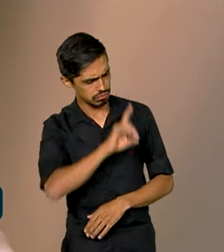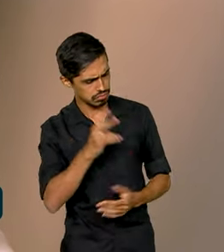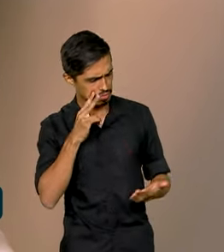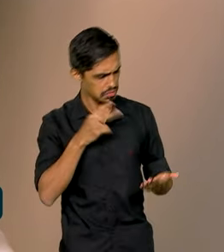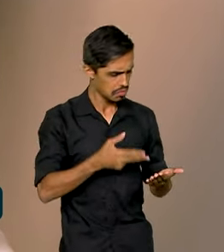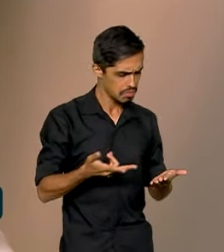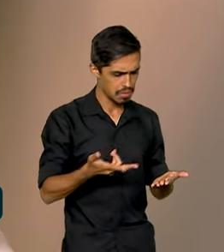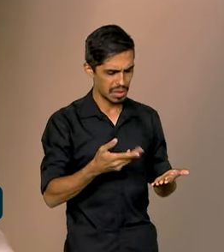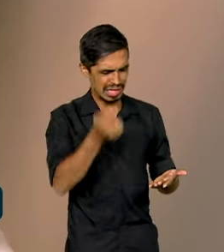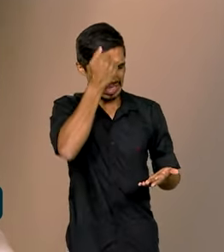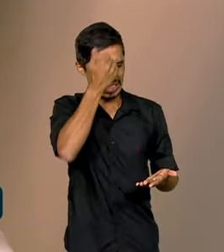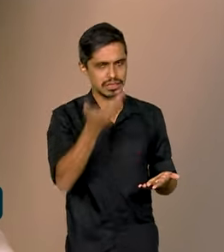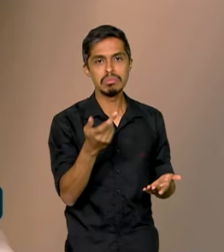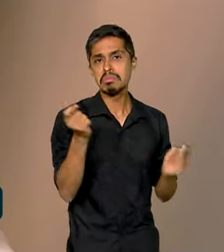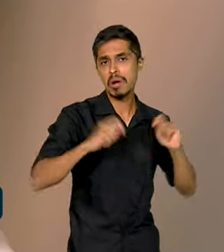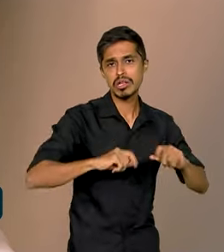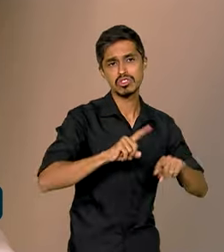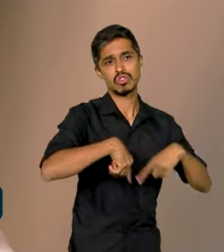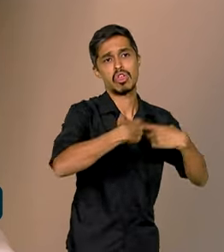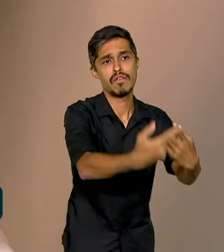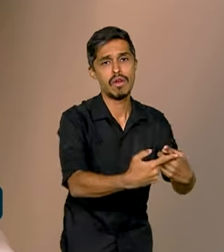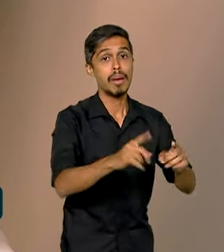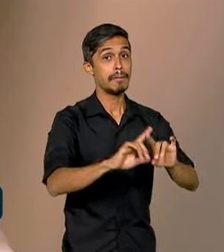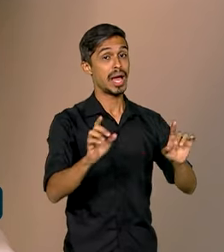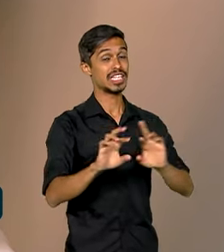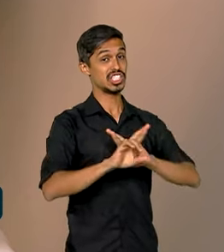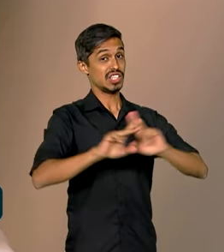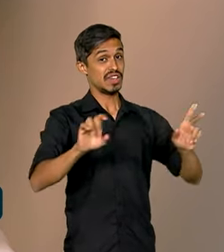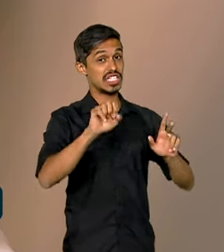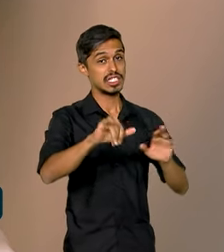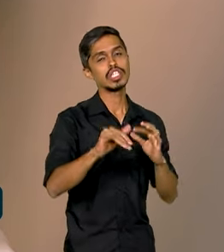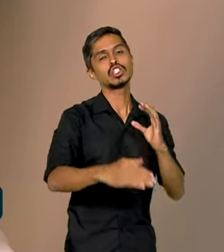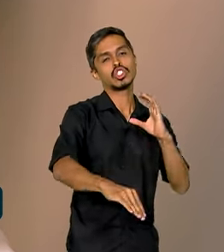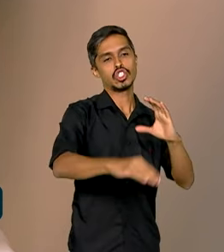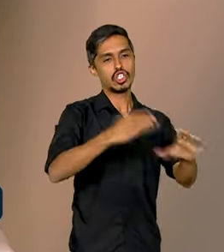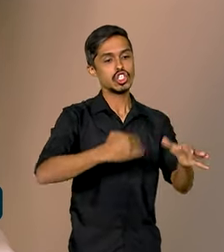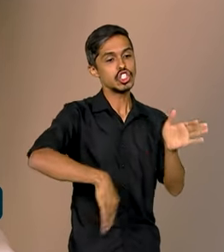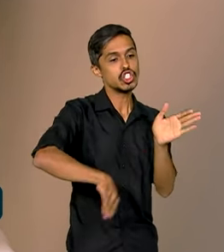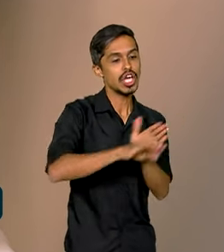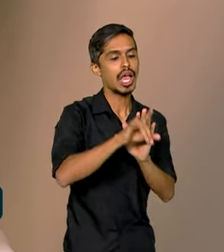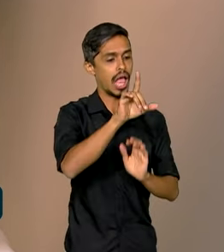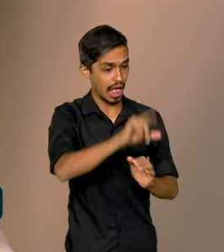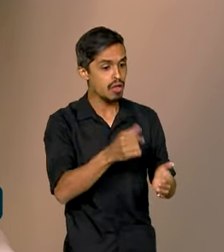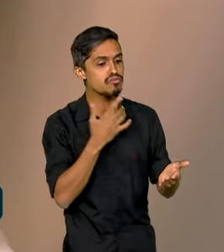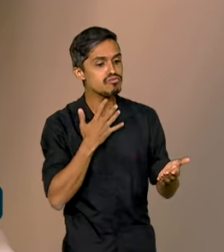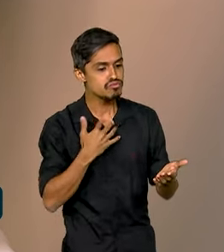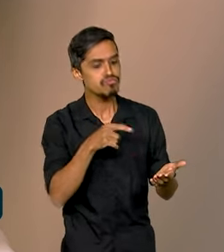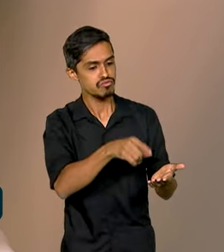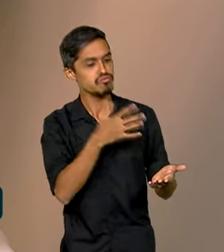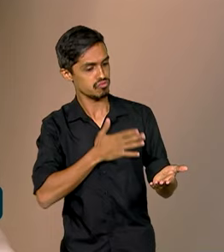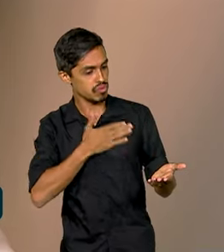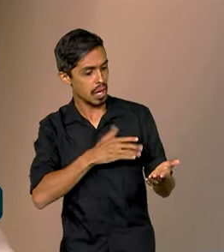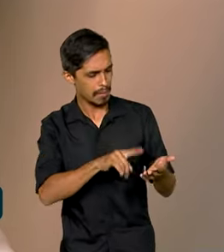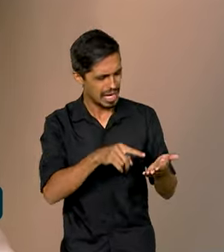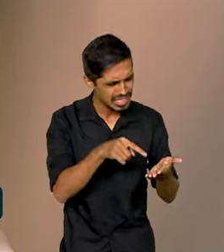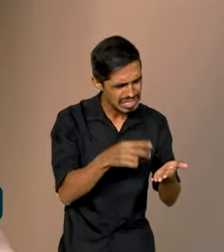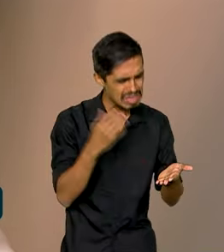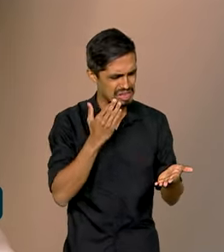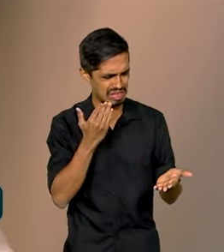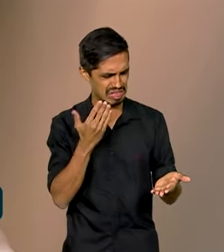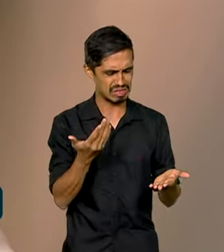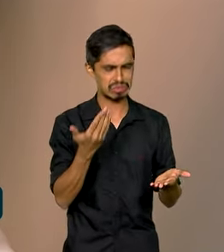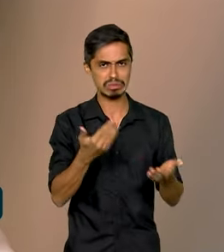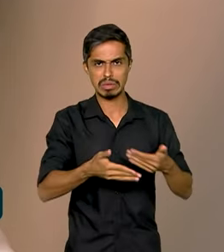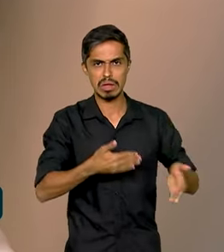de de se arrepender Diferentemente quando o produto chega é o produto que ele gostaria mas o produto vem com alguma varia